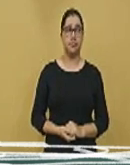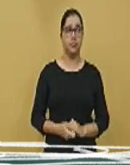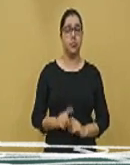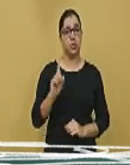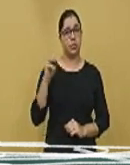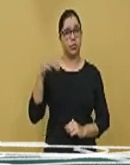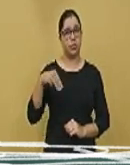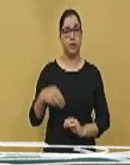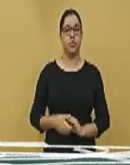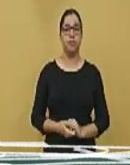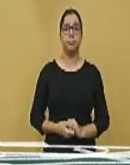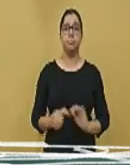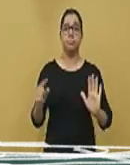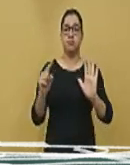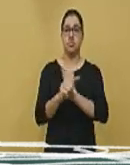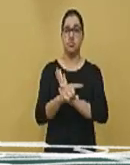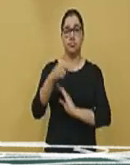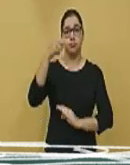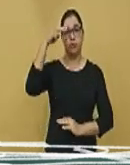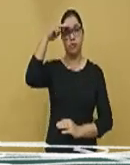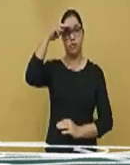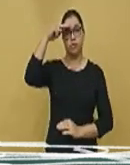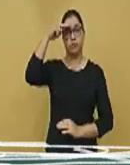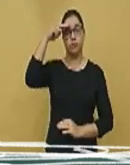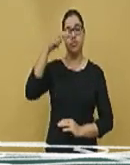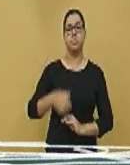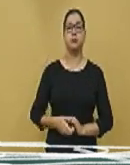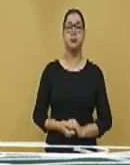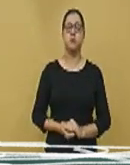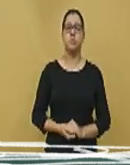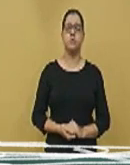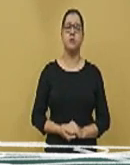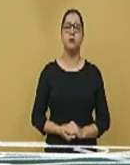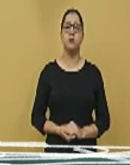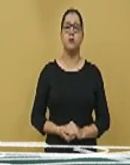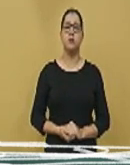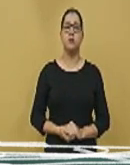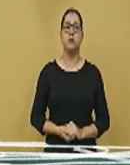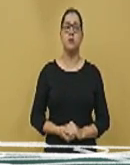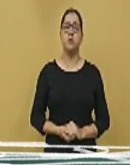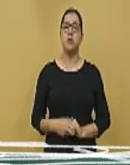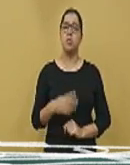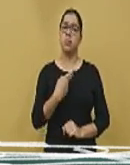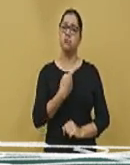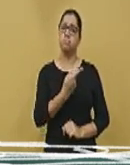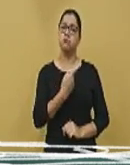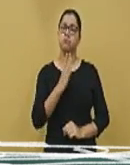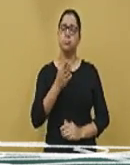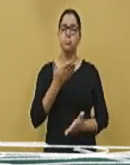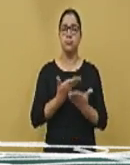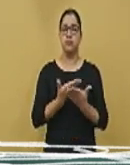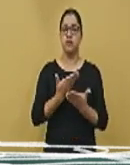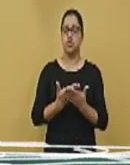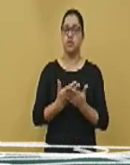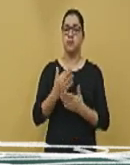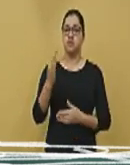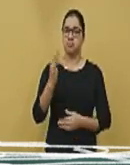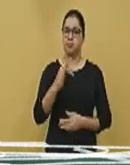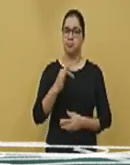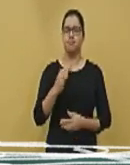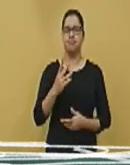É a minha pergunta para o professor Joelson. Professor Joelson, somos colegas de faculdade, estivemos juntos na